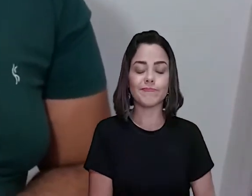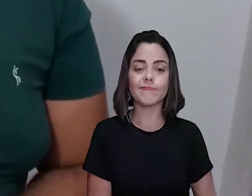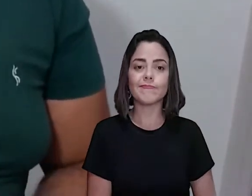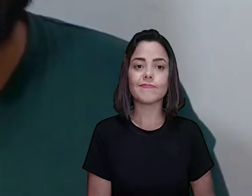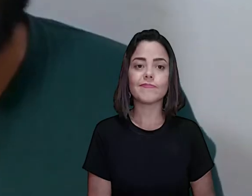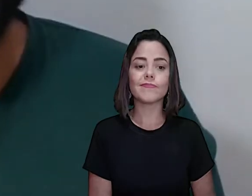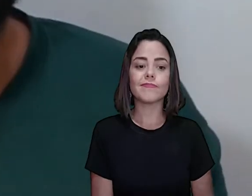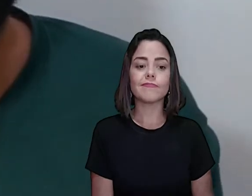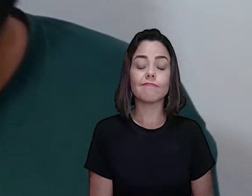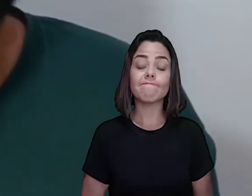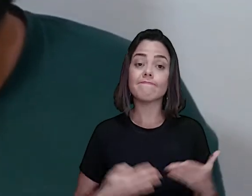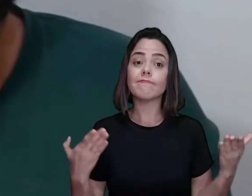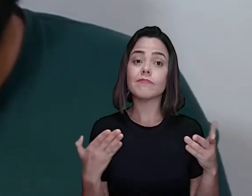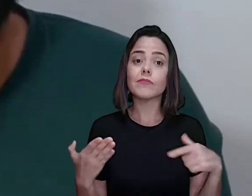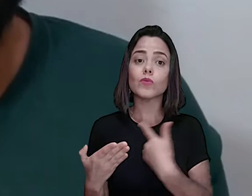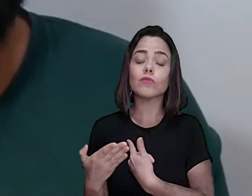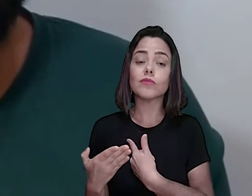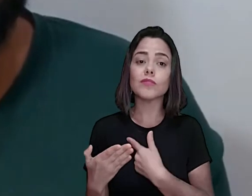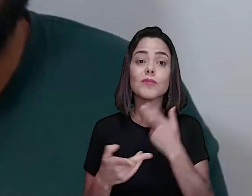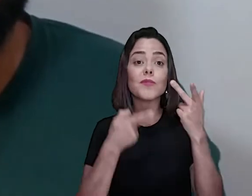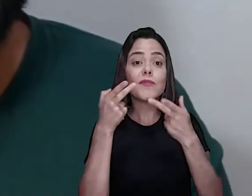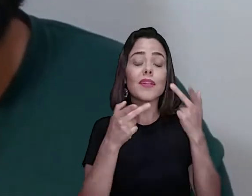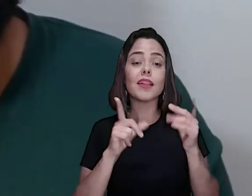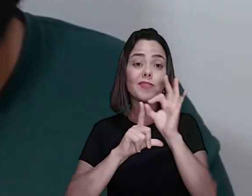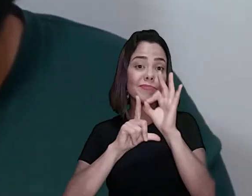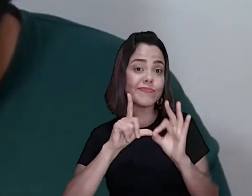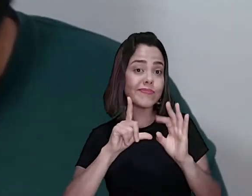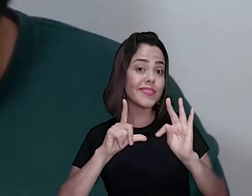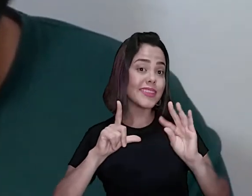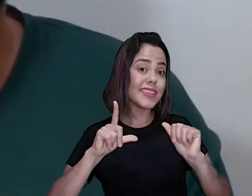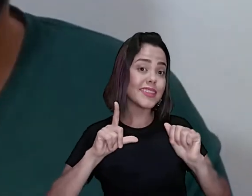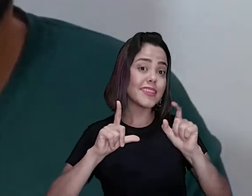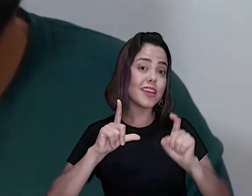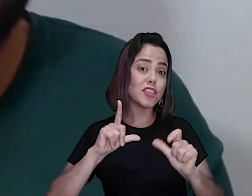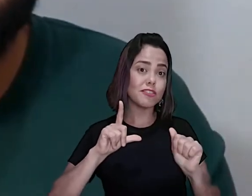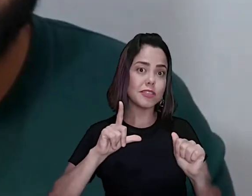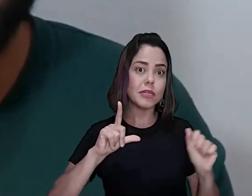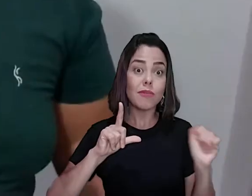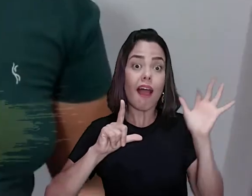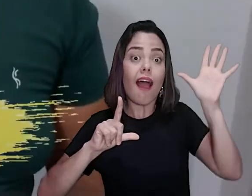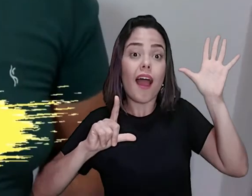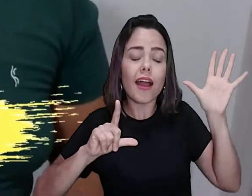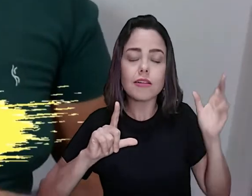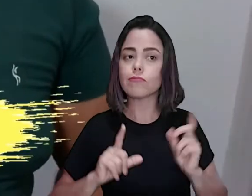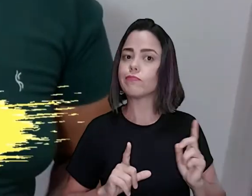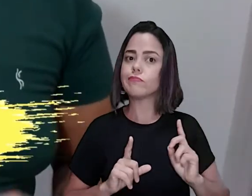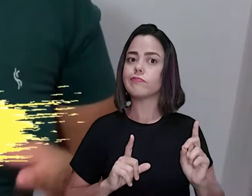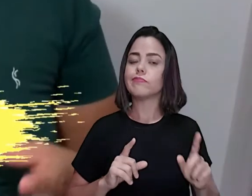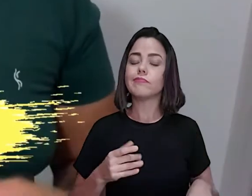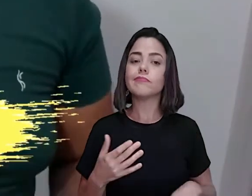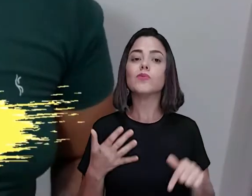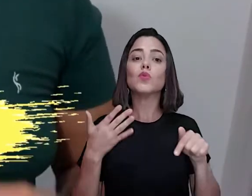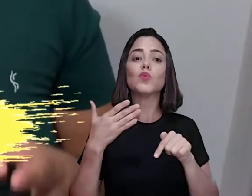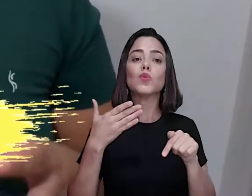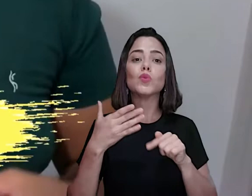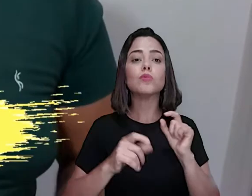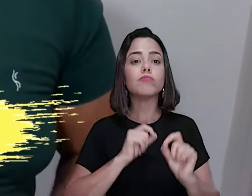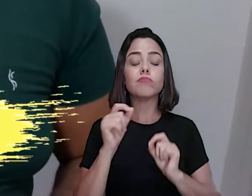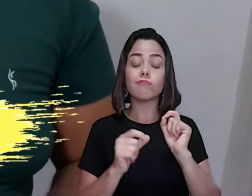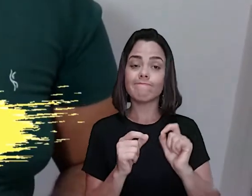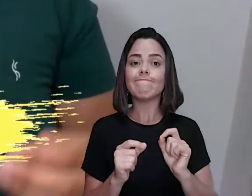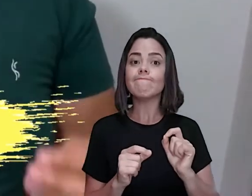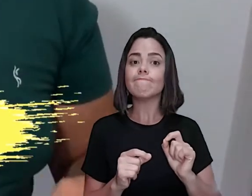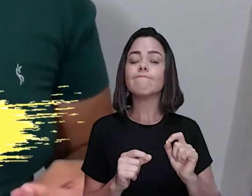alternativa. Agora vamos falar sobre taxa, né? Ninguém gosta de pagar taxas exorbitantes e o sétimo ponto é justamente em relação